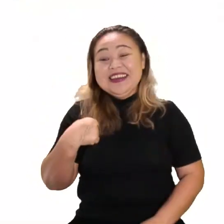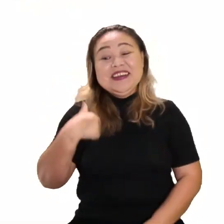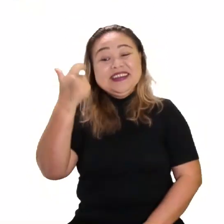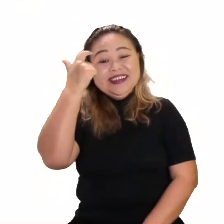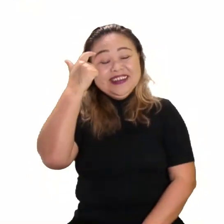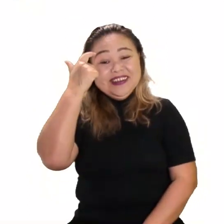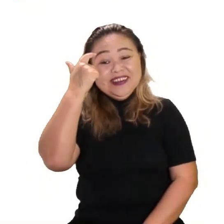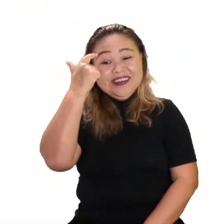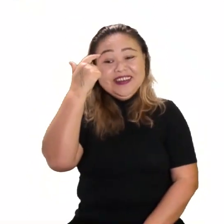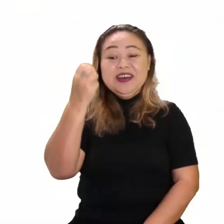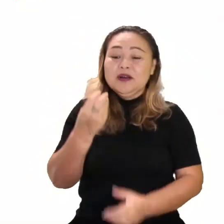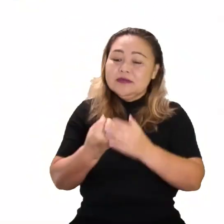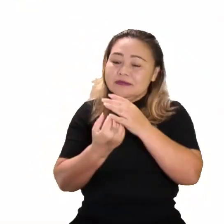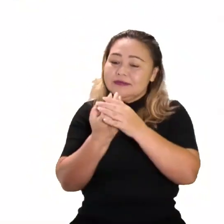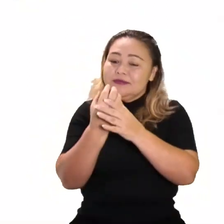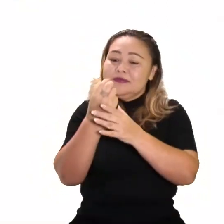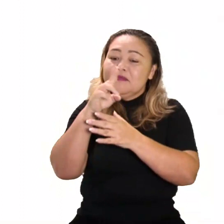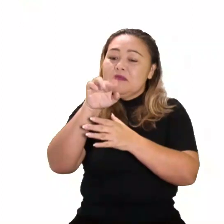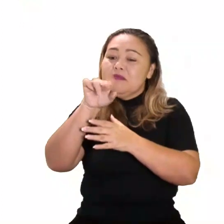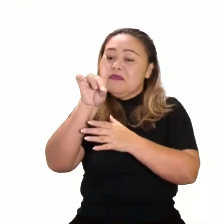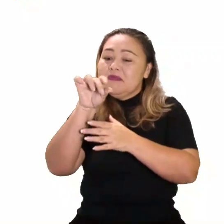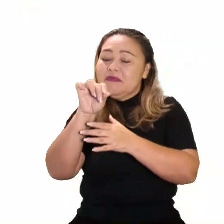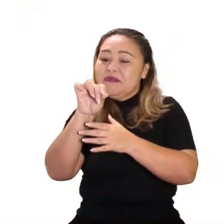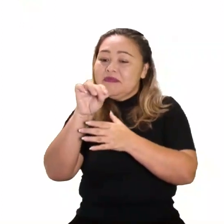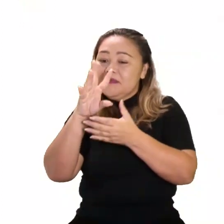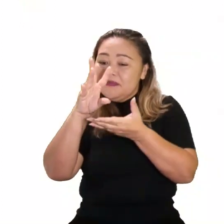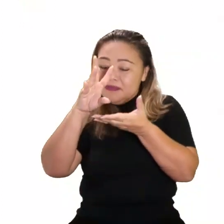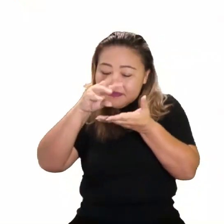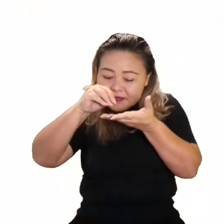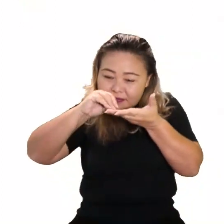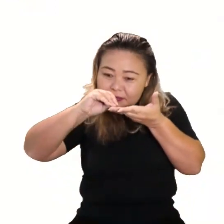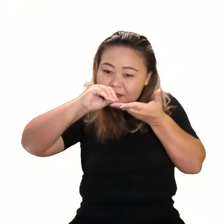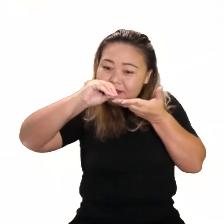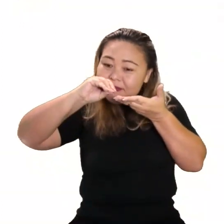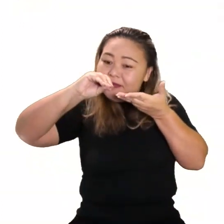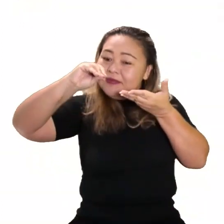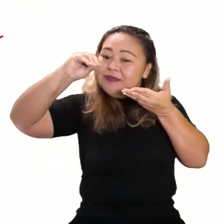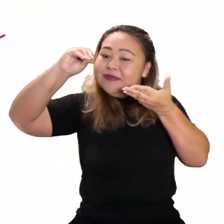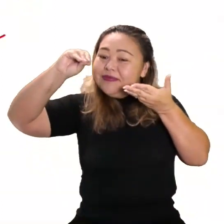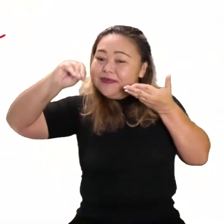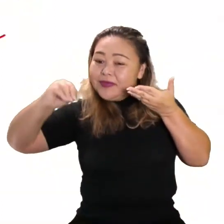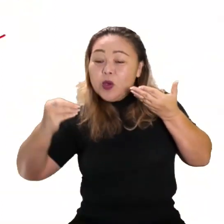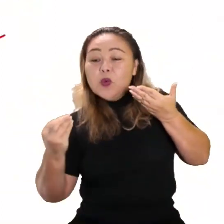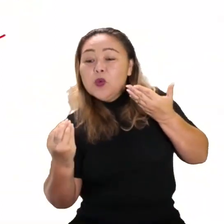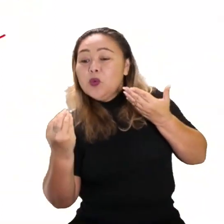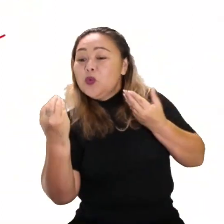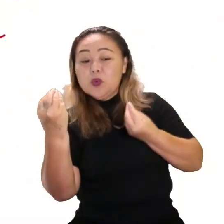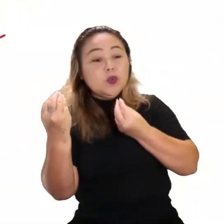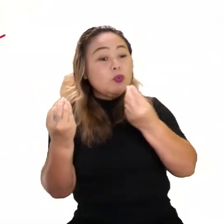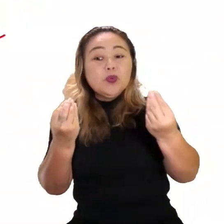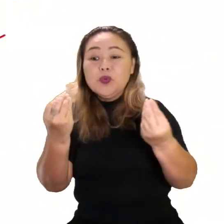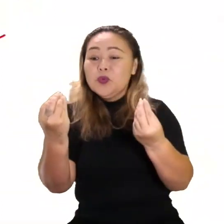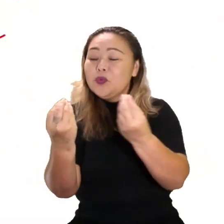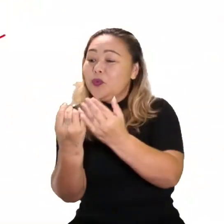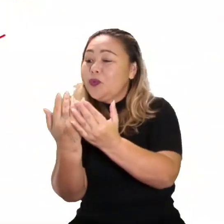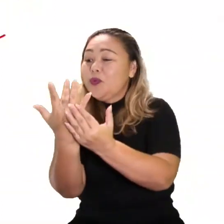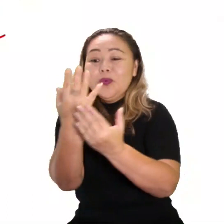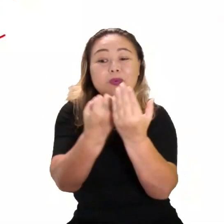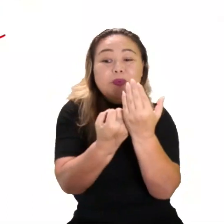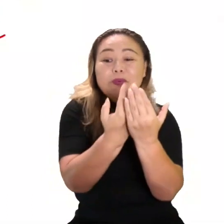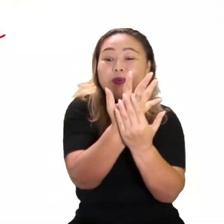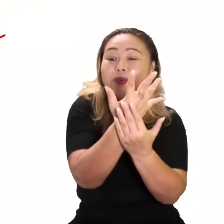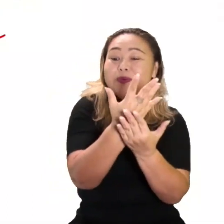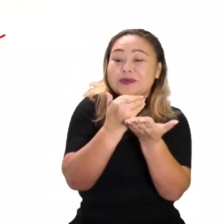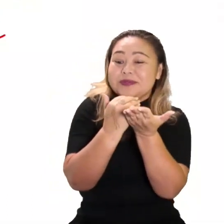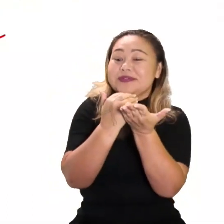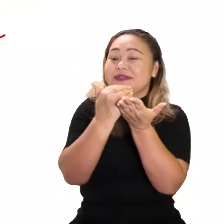assim, ó, você tem uma muda, tá? Você tem uma muda de planta. Você vai lá e você divide essa muda de planta em outras 2 ou 3 mudas. Você está